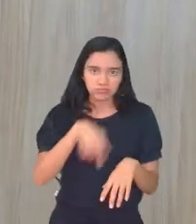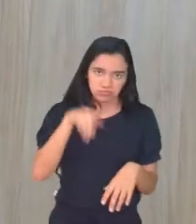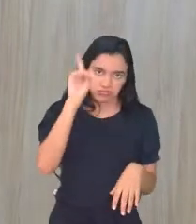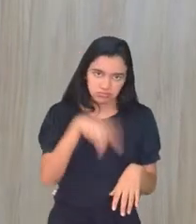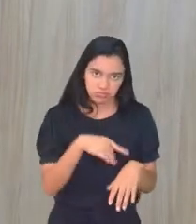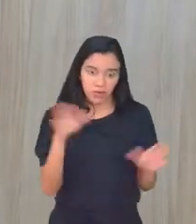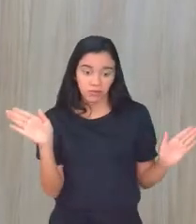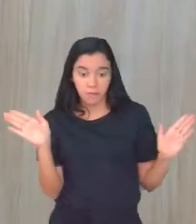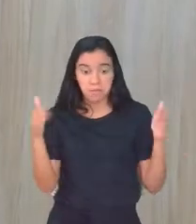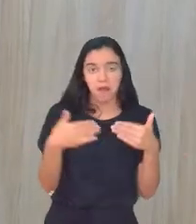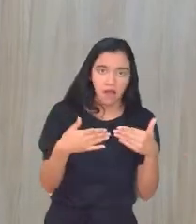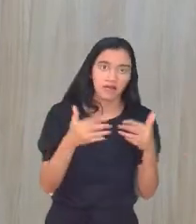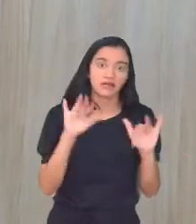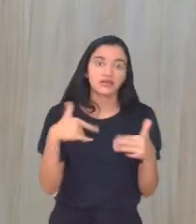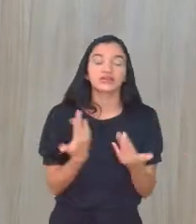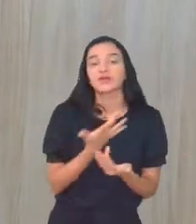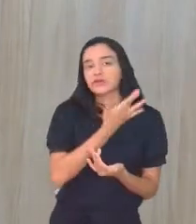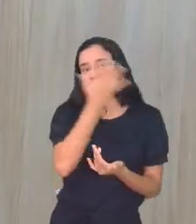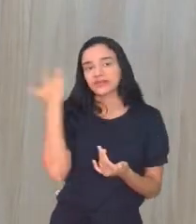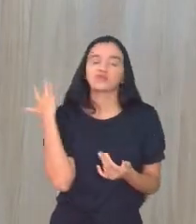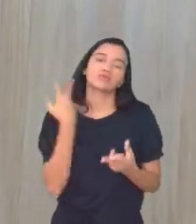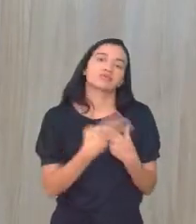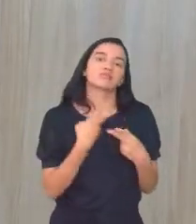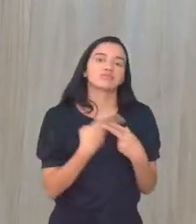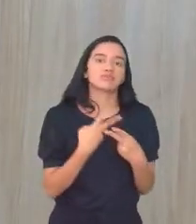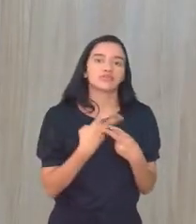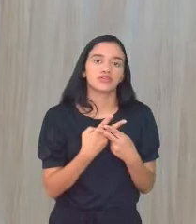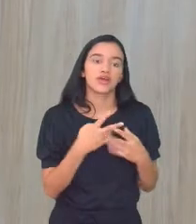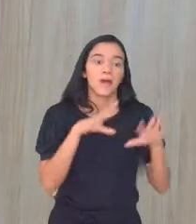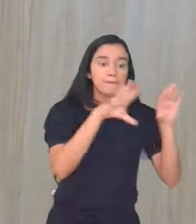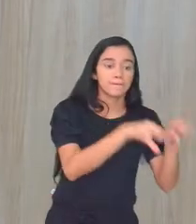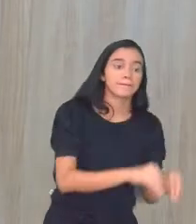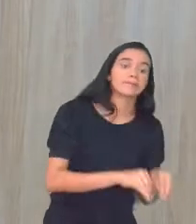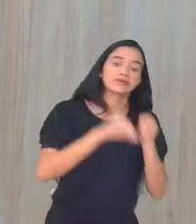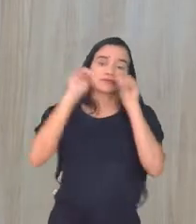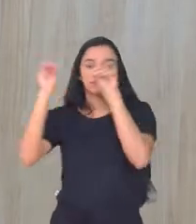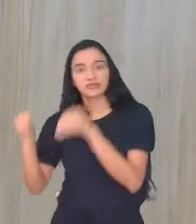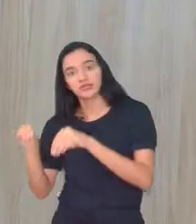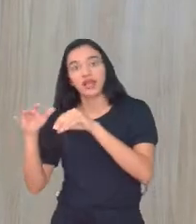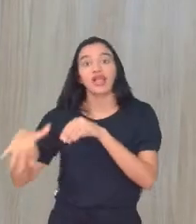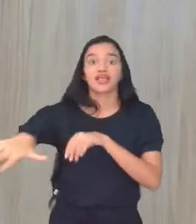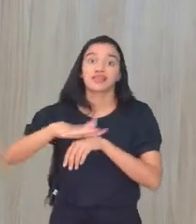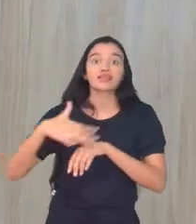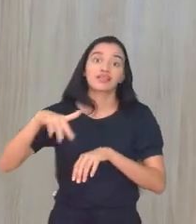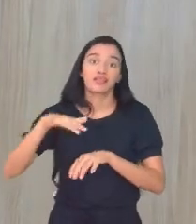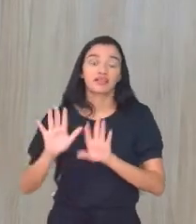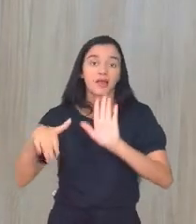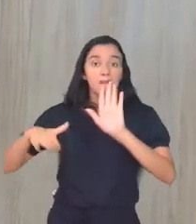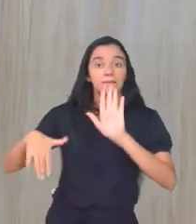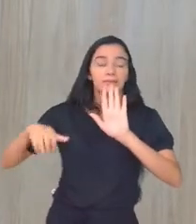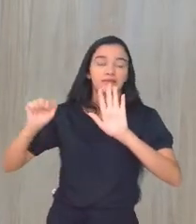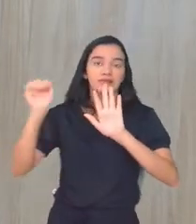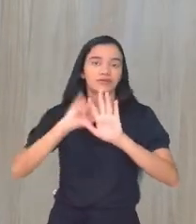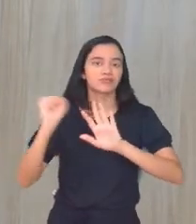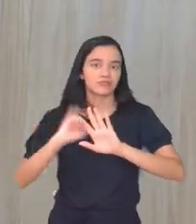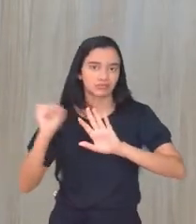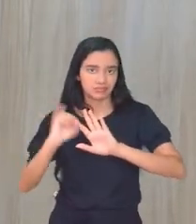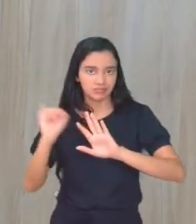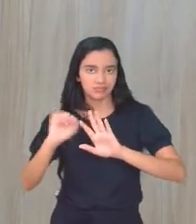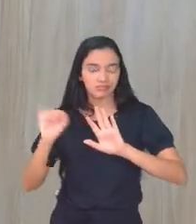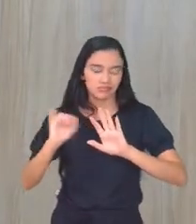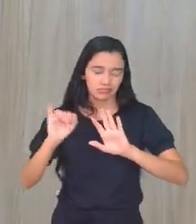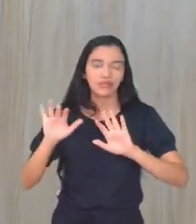Os presos que ainda existiam, eles foram transferidos para a região de Itamaracá, o presídio agrícola